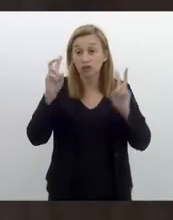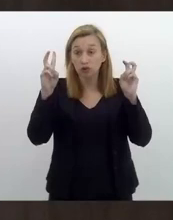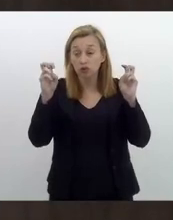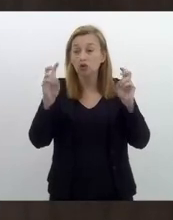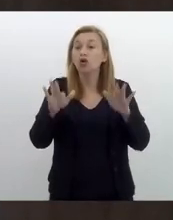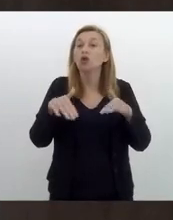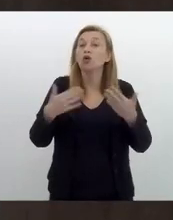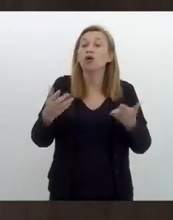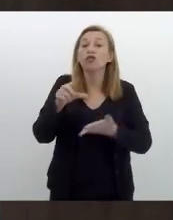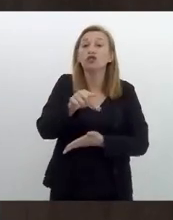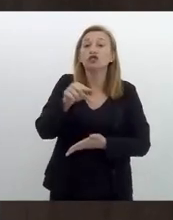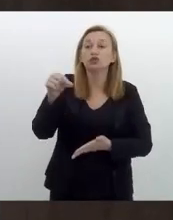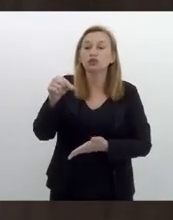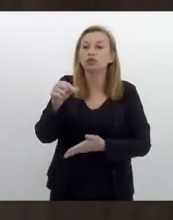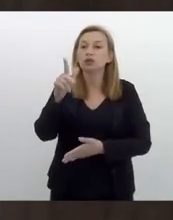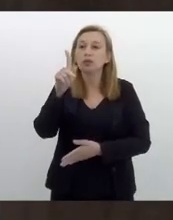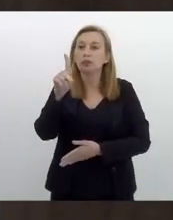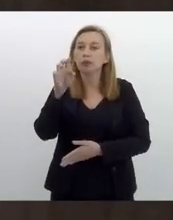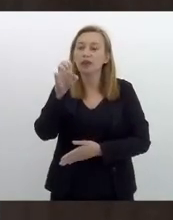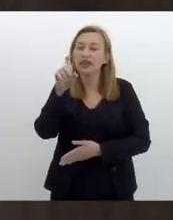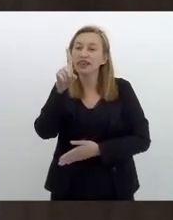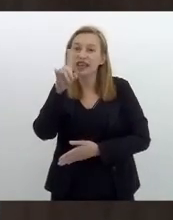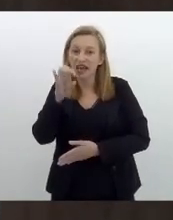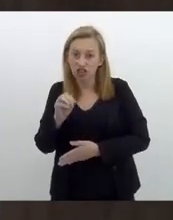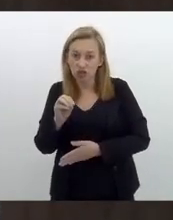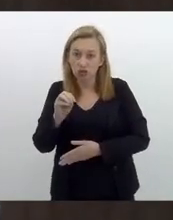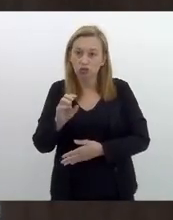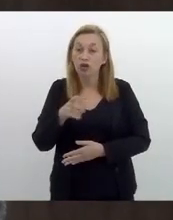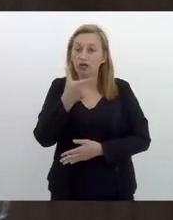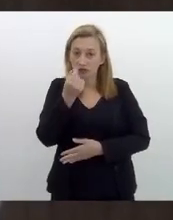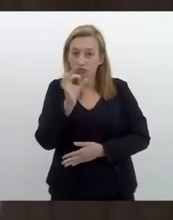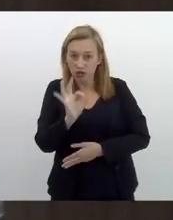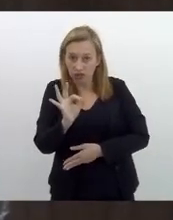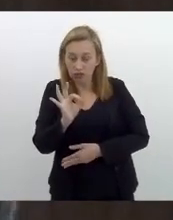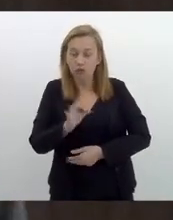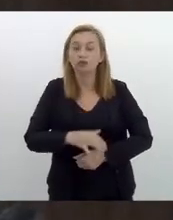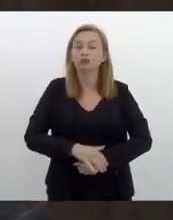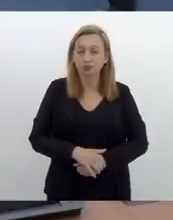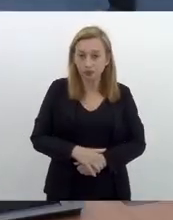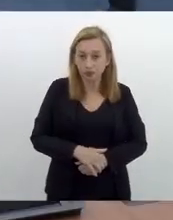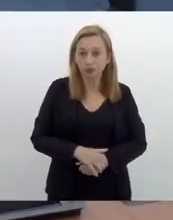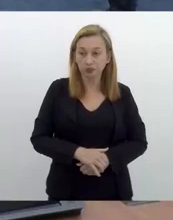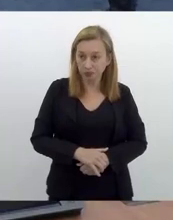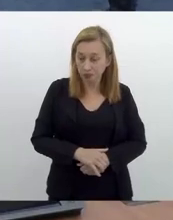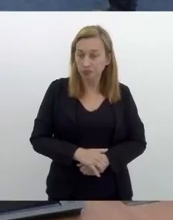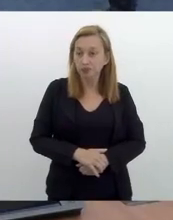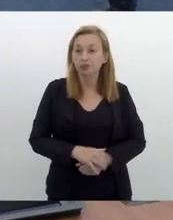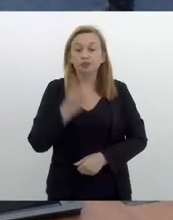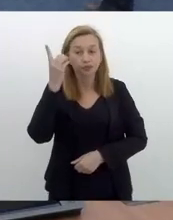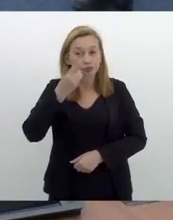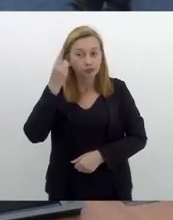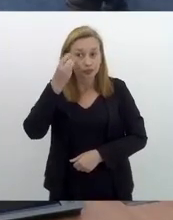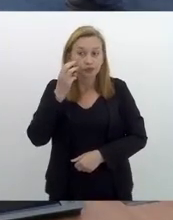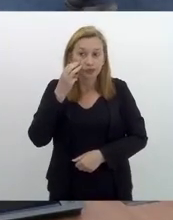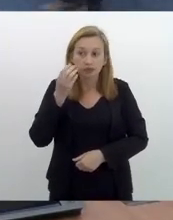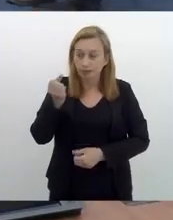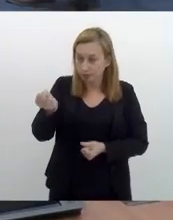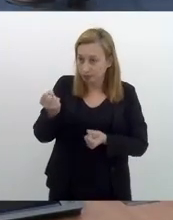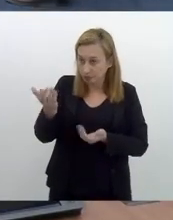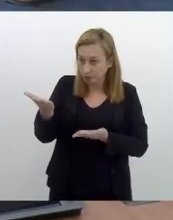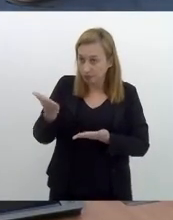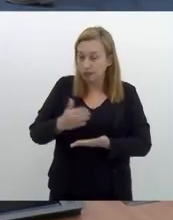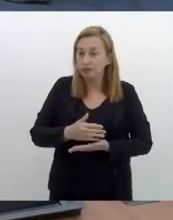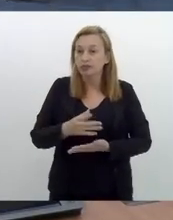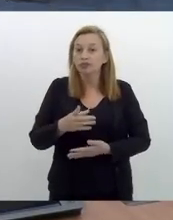qual foi a decisão sobre o pedágio qual é a porcentagem 20%% deputado Valdeck por favor, Marta